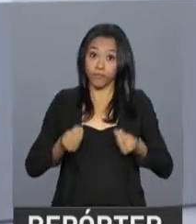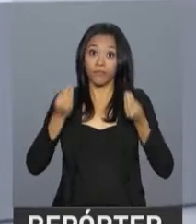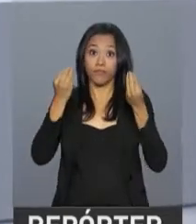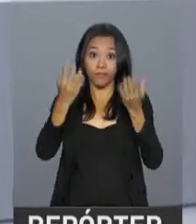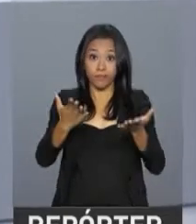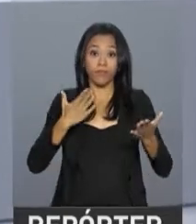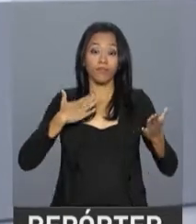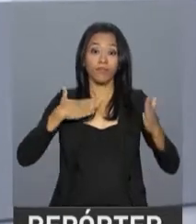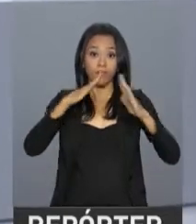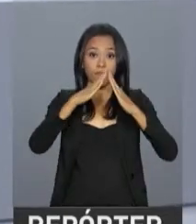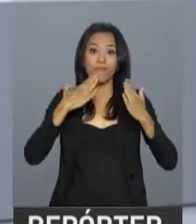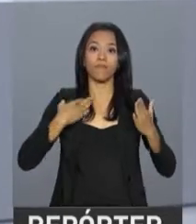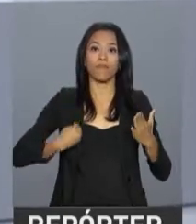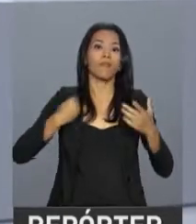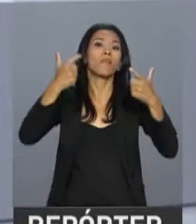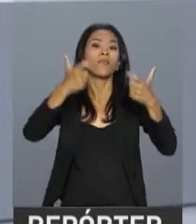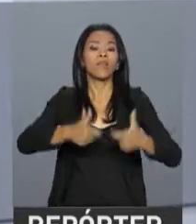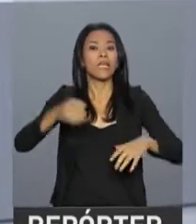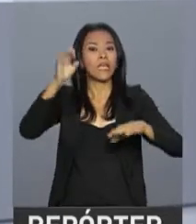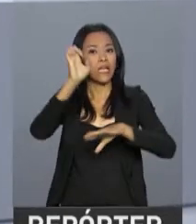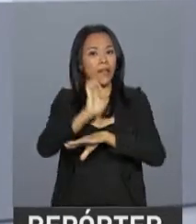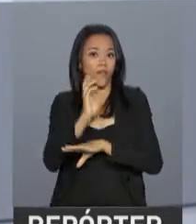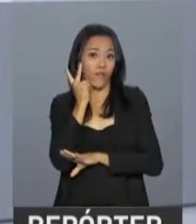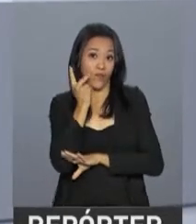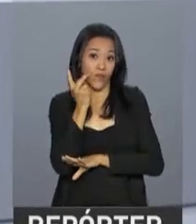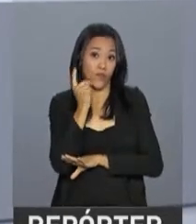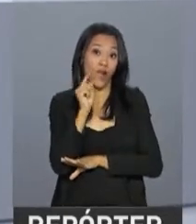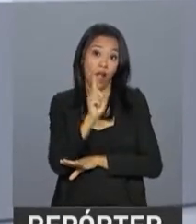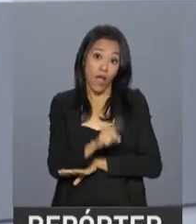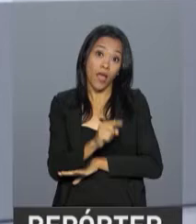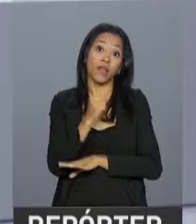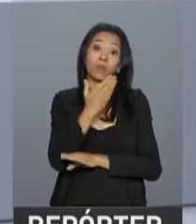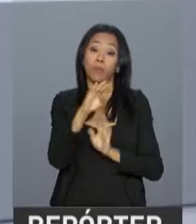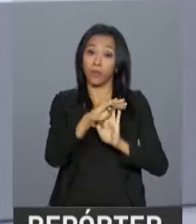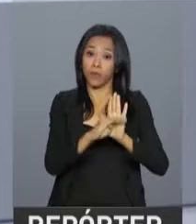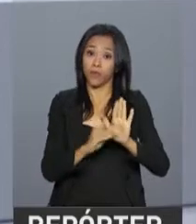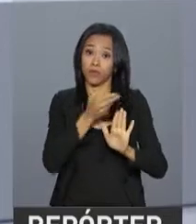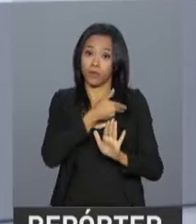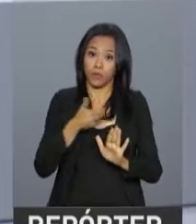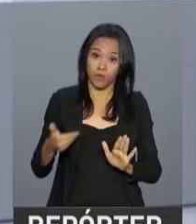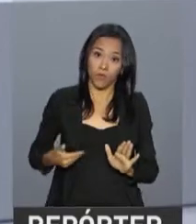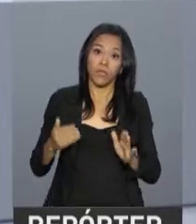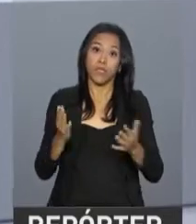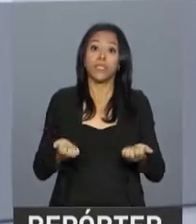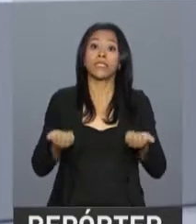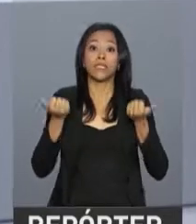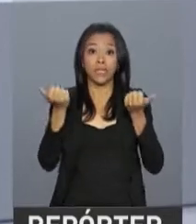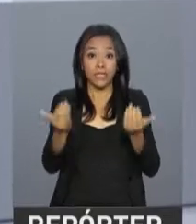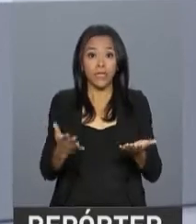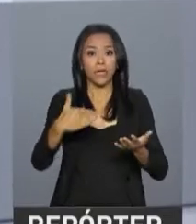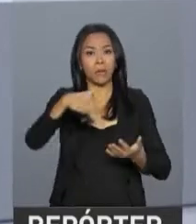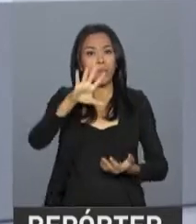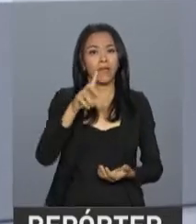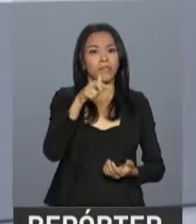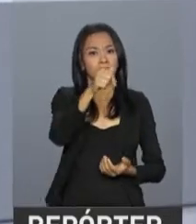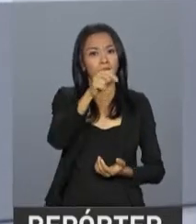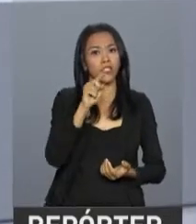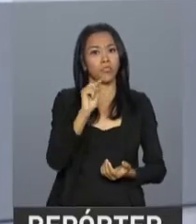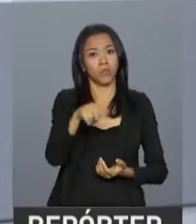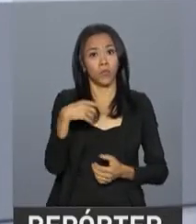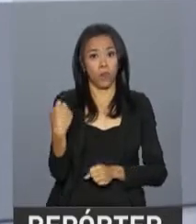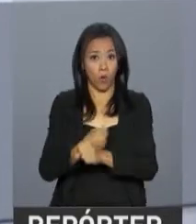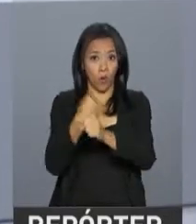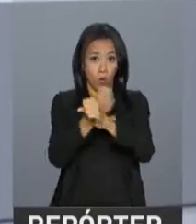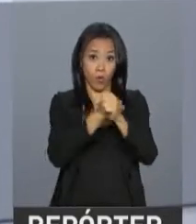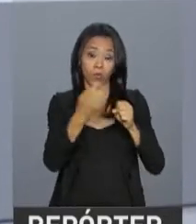vida em fortaleza a ação faz parte do programa avançar que prevê a entrega de mais de sete mil obras inacabadas até dezembro